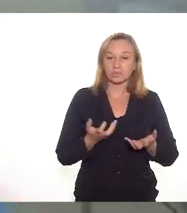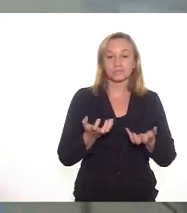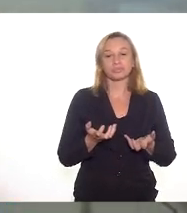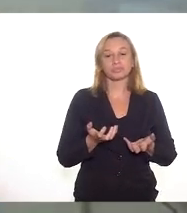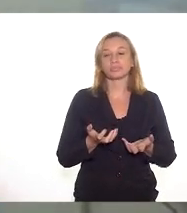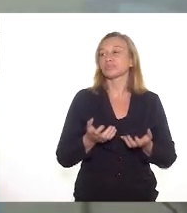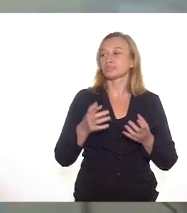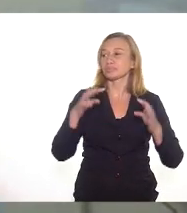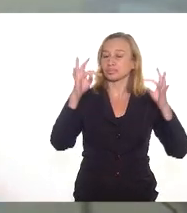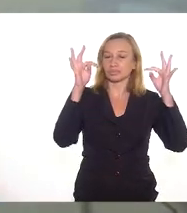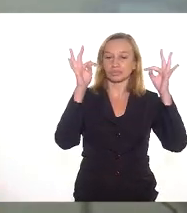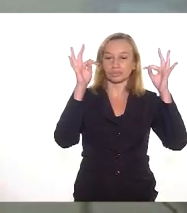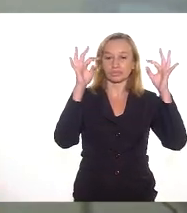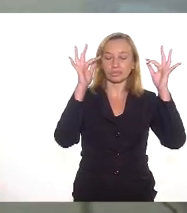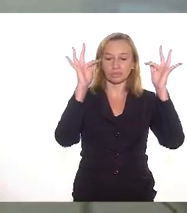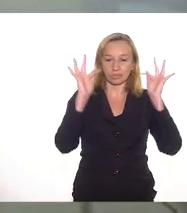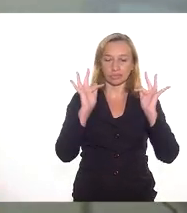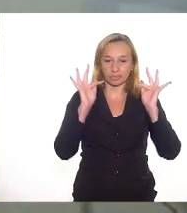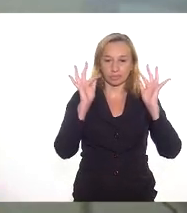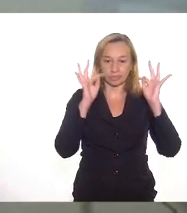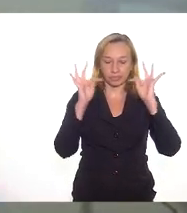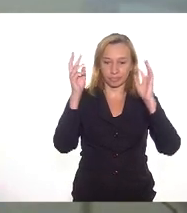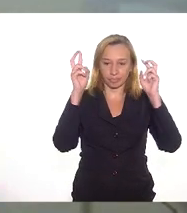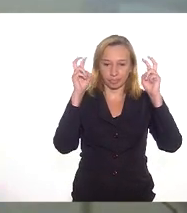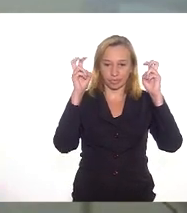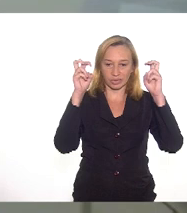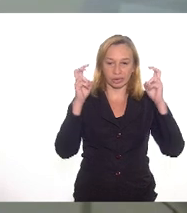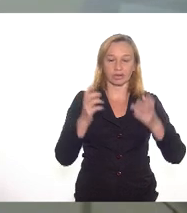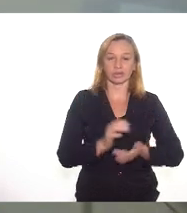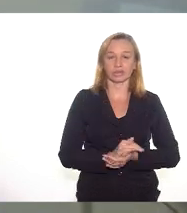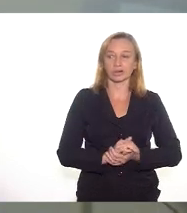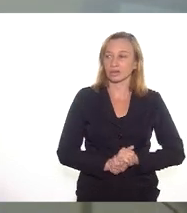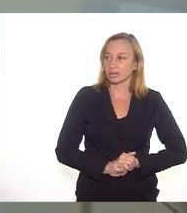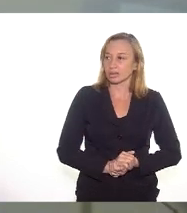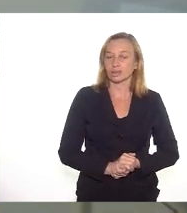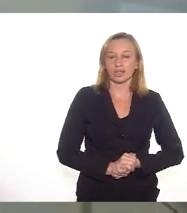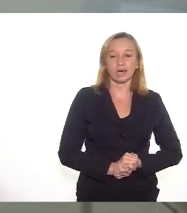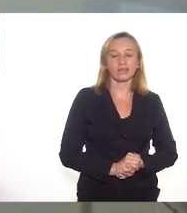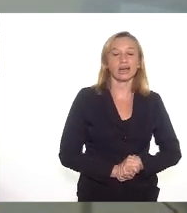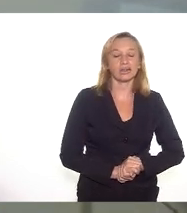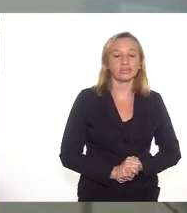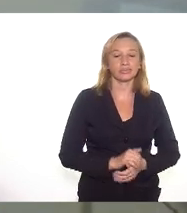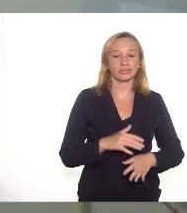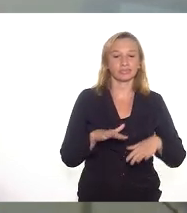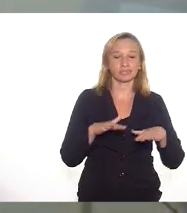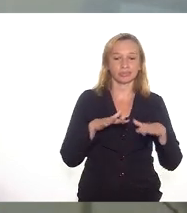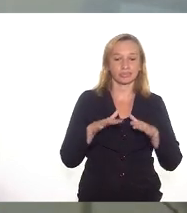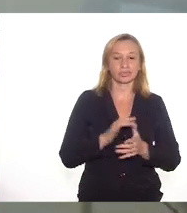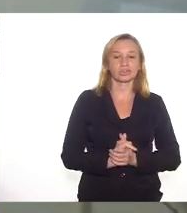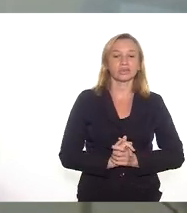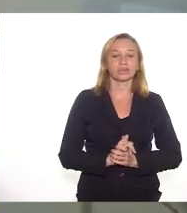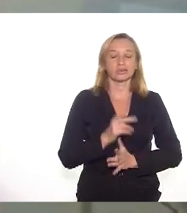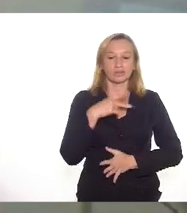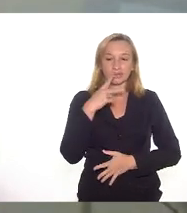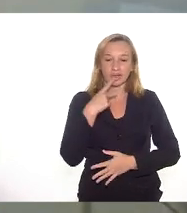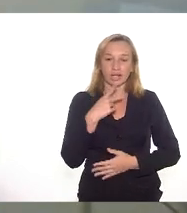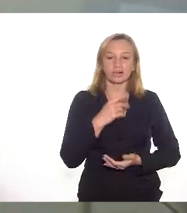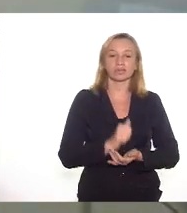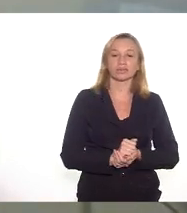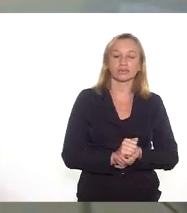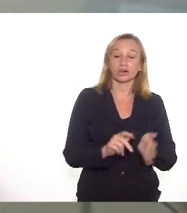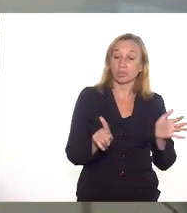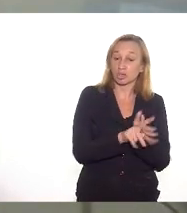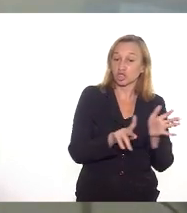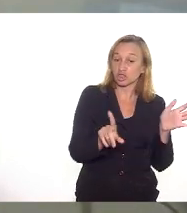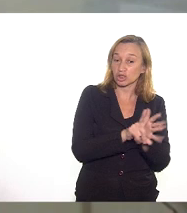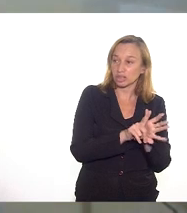que derivou até e foi muito utilizado nas discussões do projeto de lei